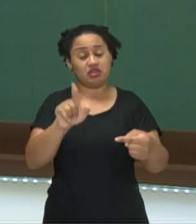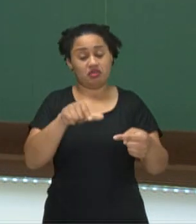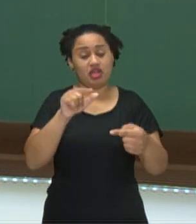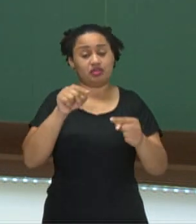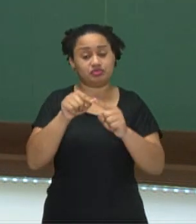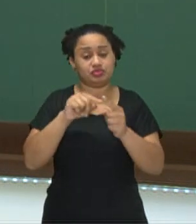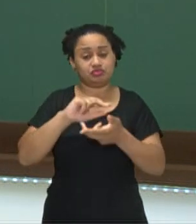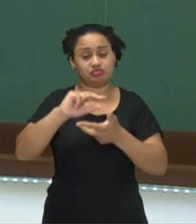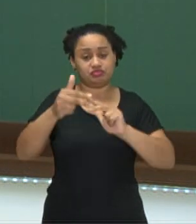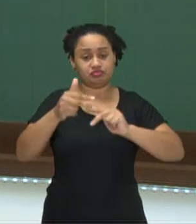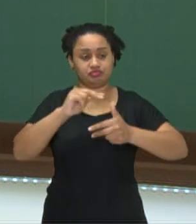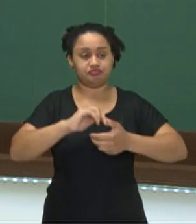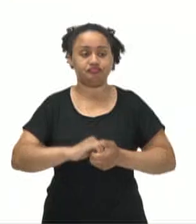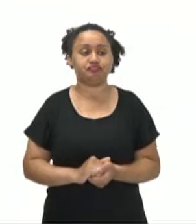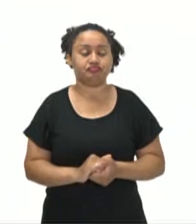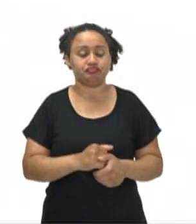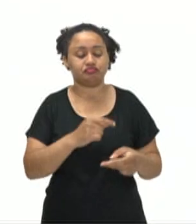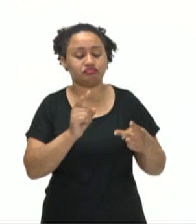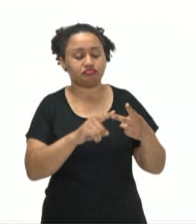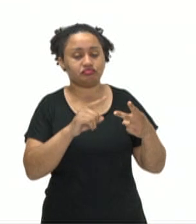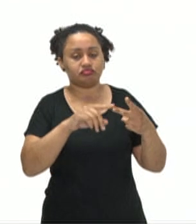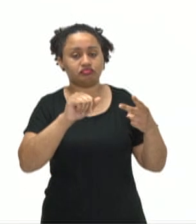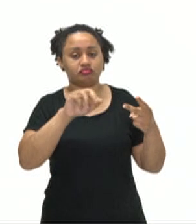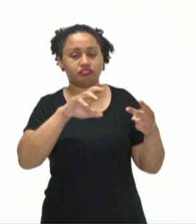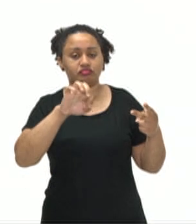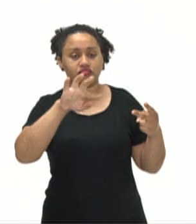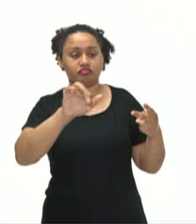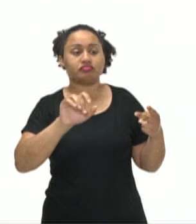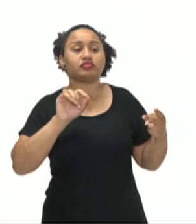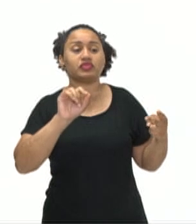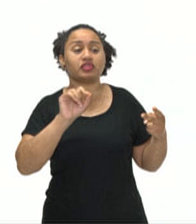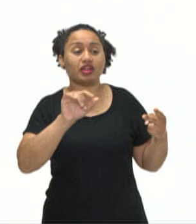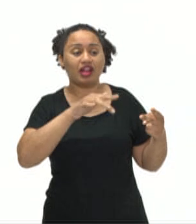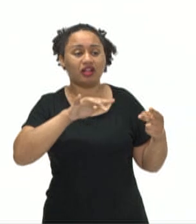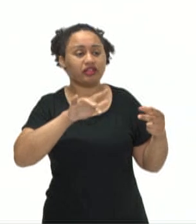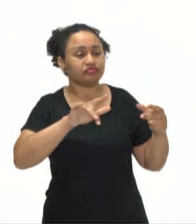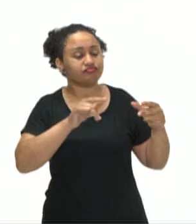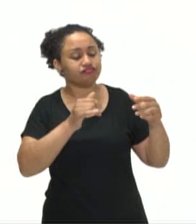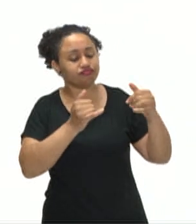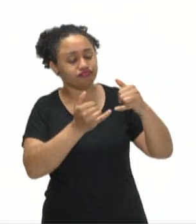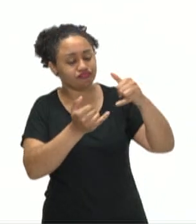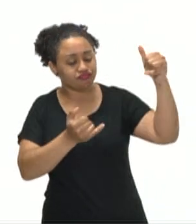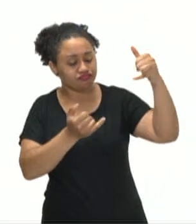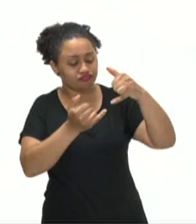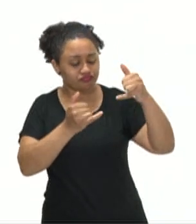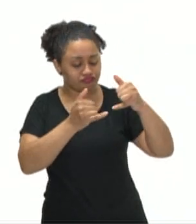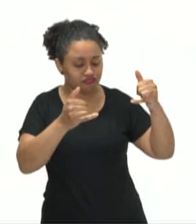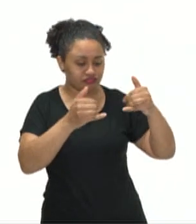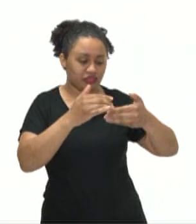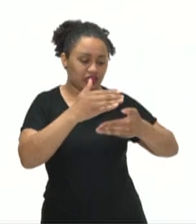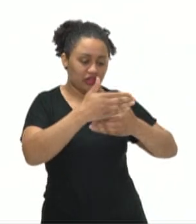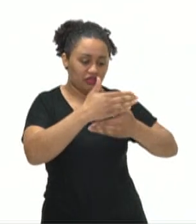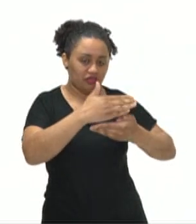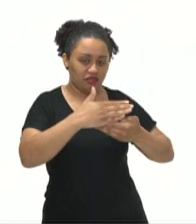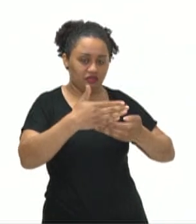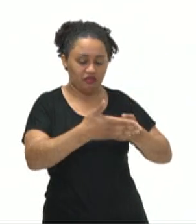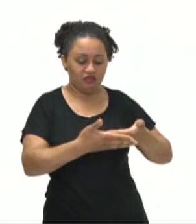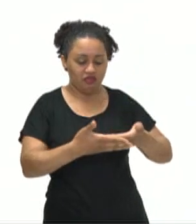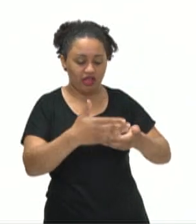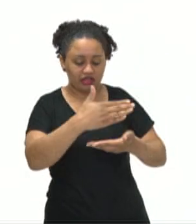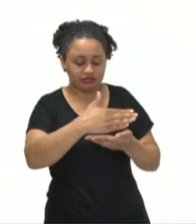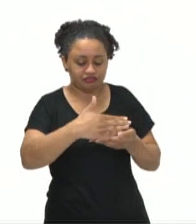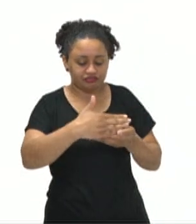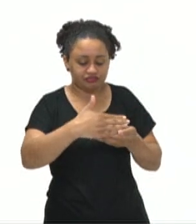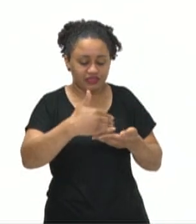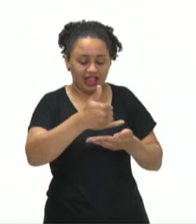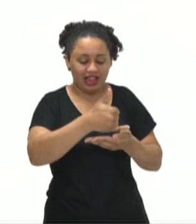um poliedro. Aresta, o que é? É o lado em comum entre duas faces. Então, duas faces vai formar uma